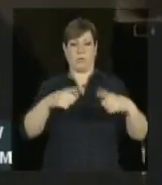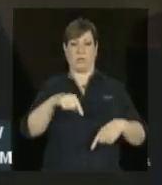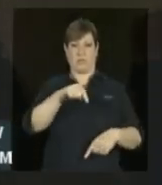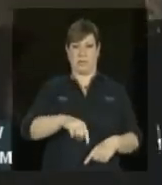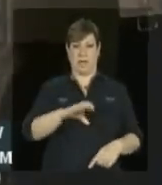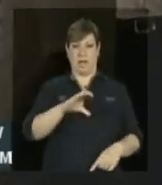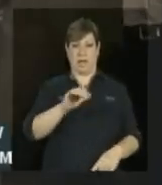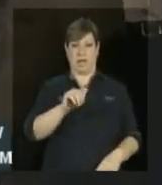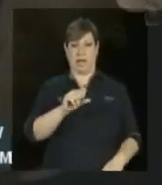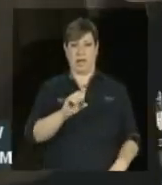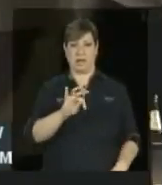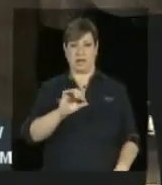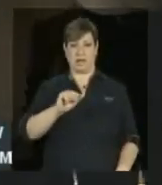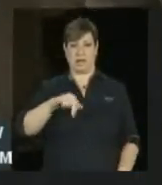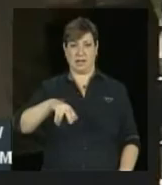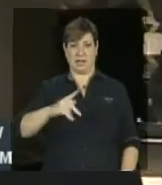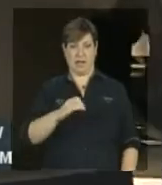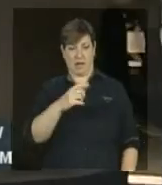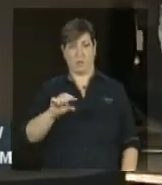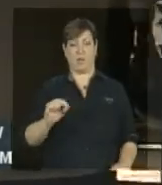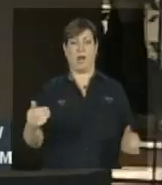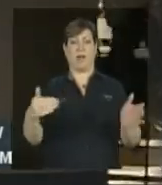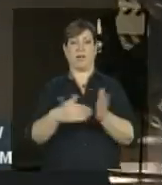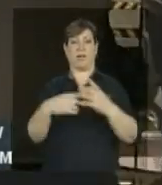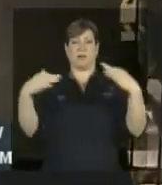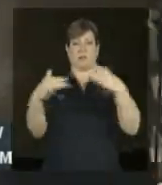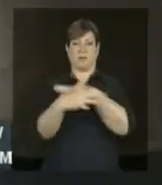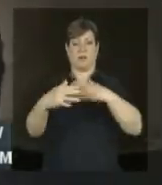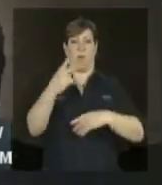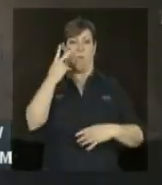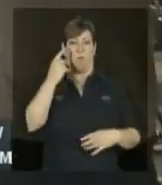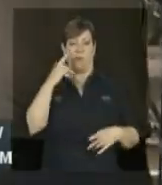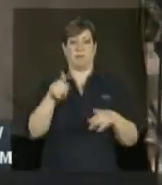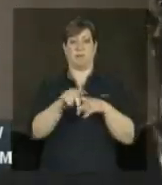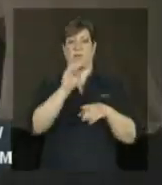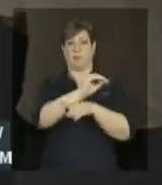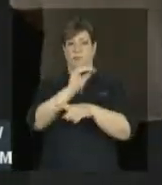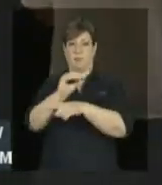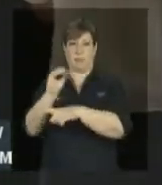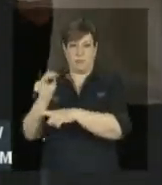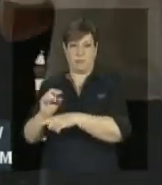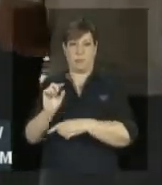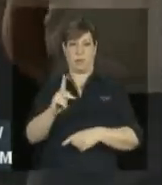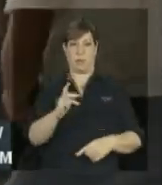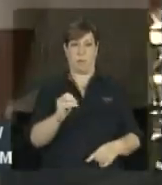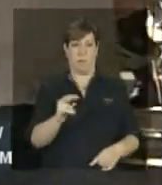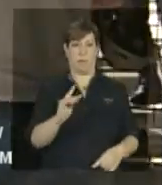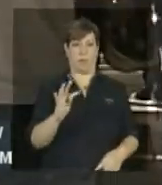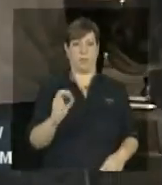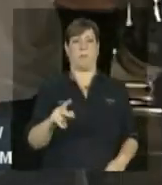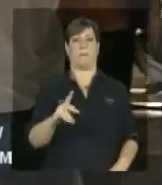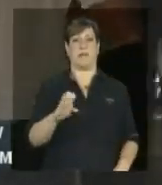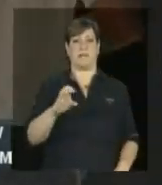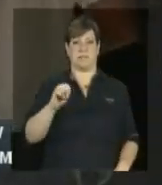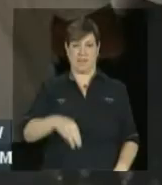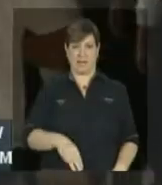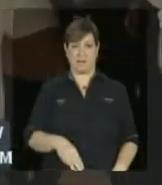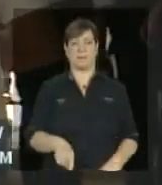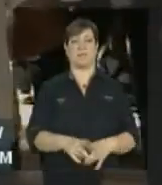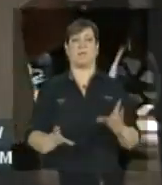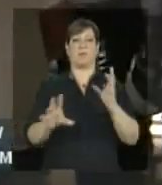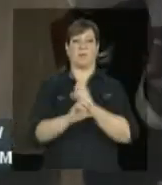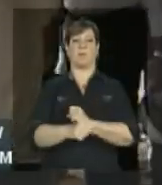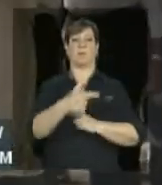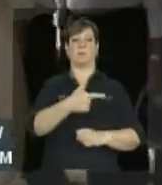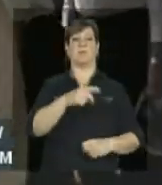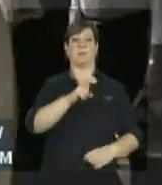metropolitana de Fortaleza, abastecendo também o complexo industrial e portuário de Pecém. Ao todo, são